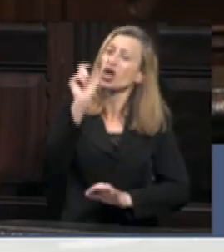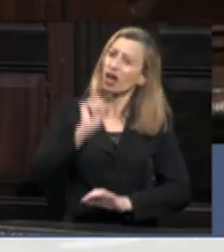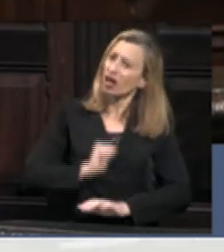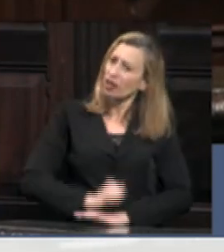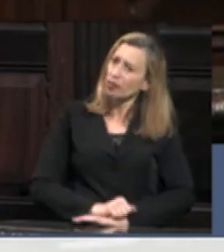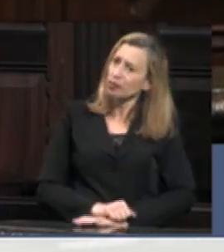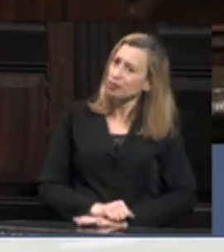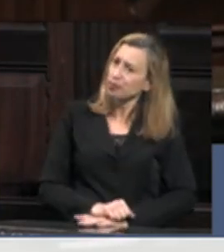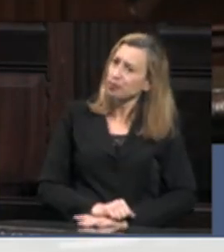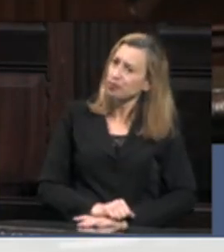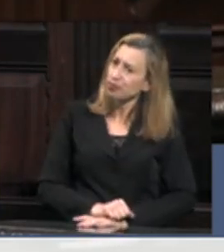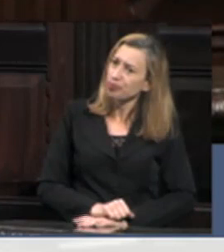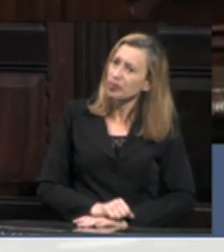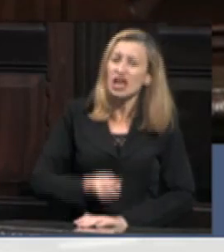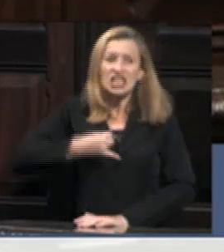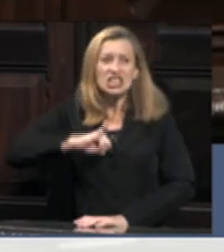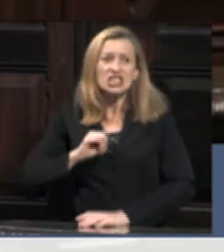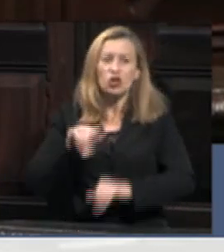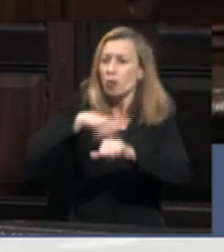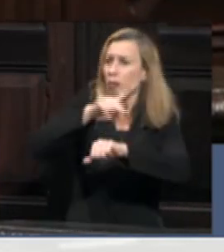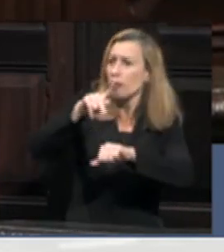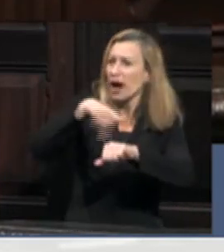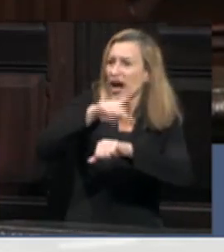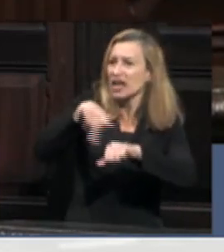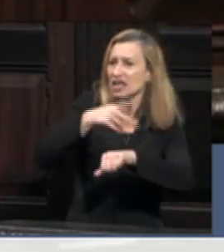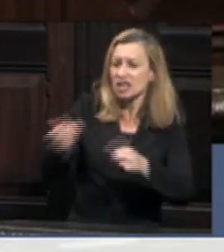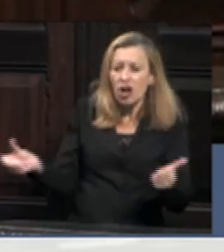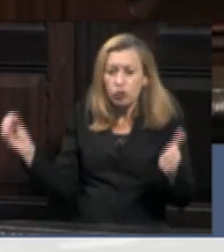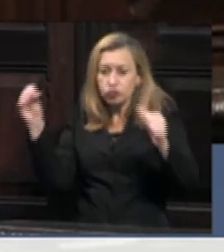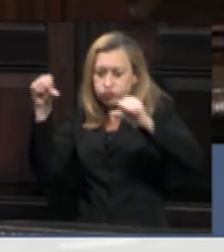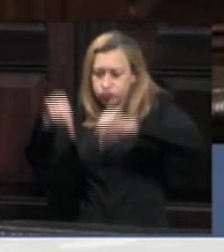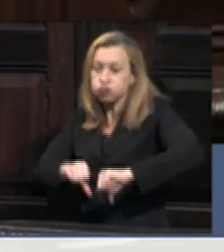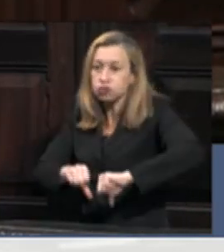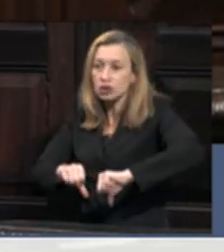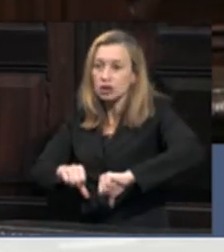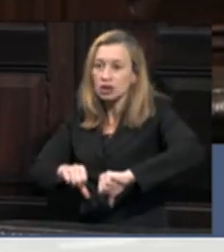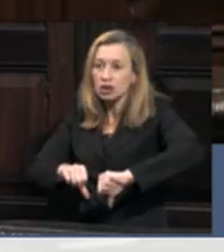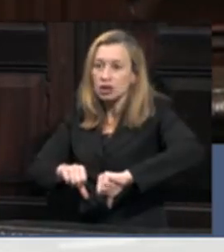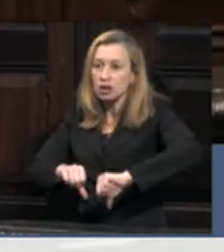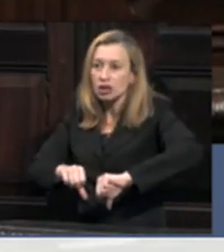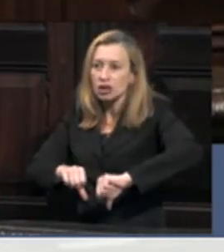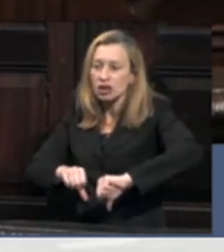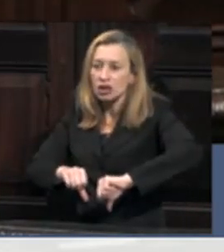Garantia de quê? Se o país está cada vez mais afundado em dívida.